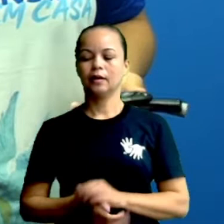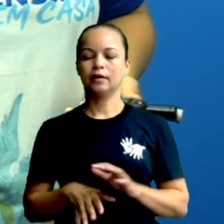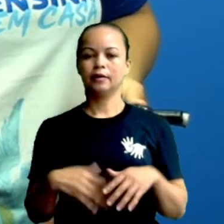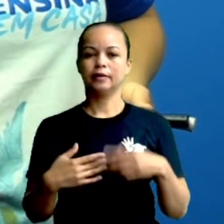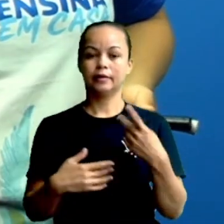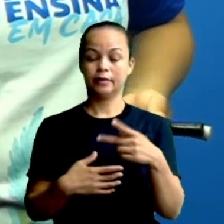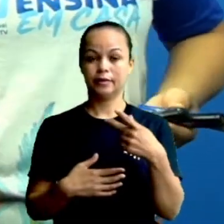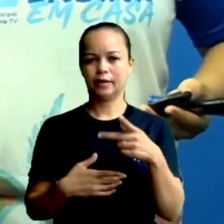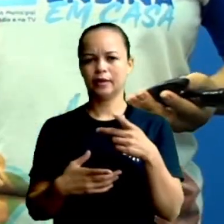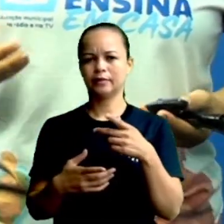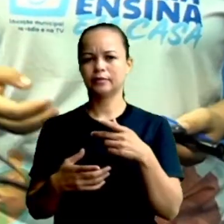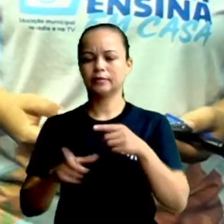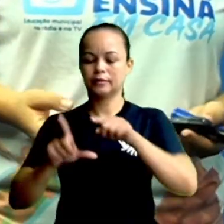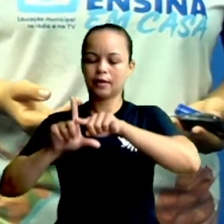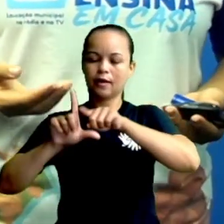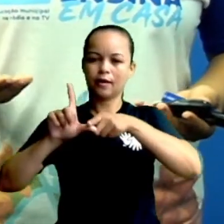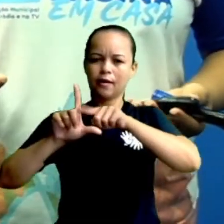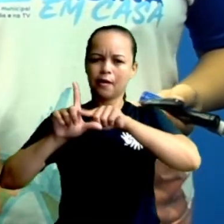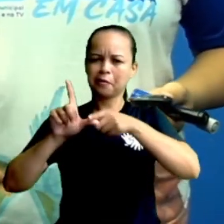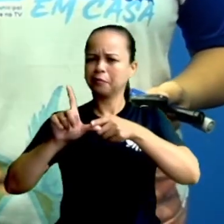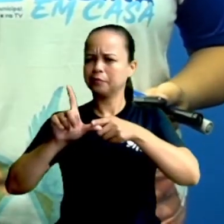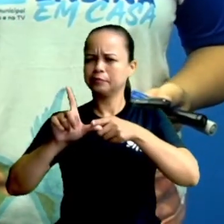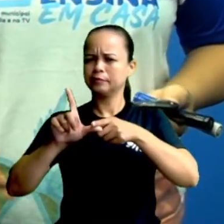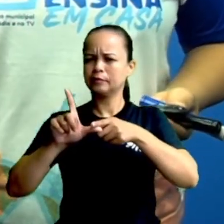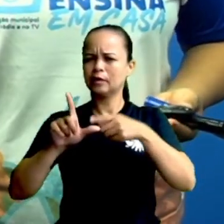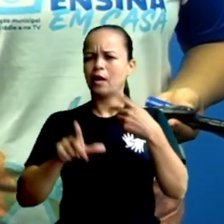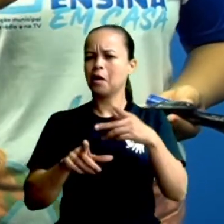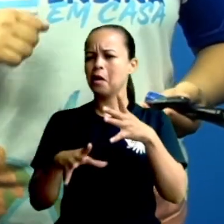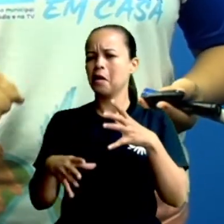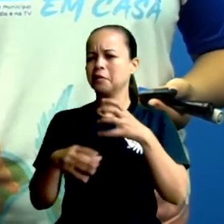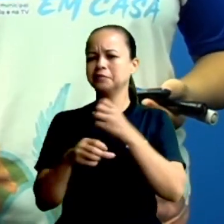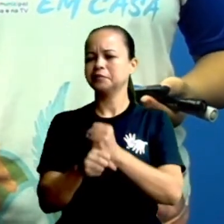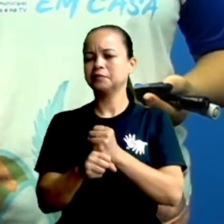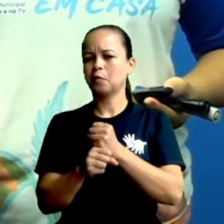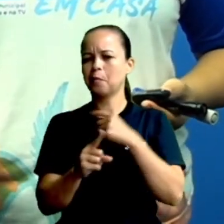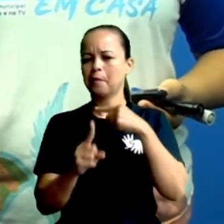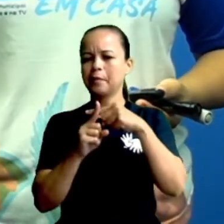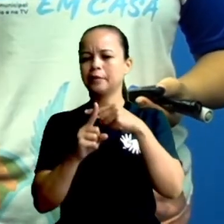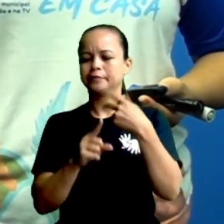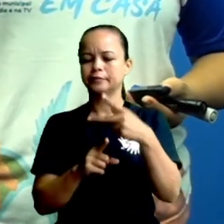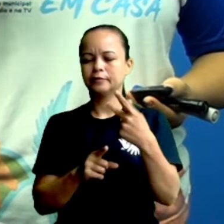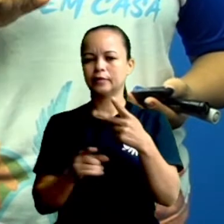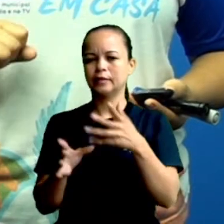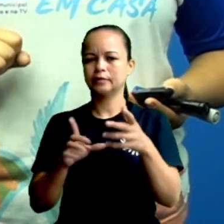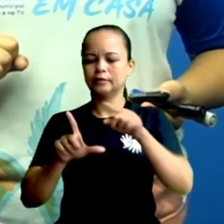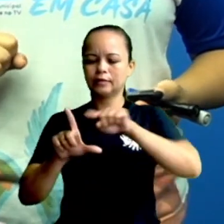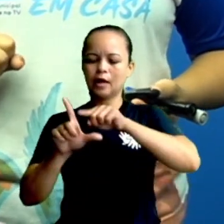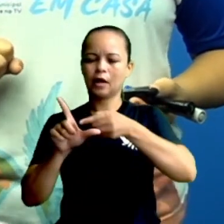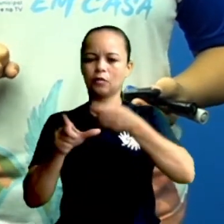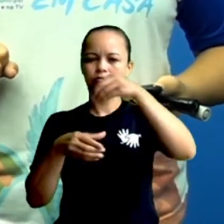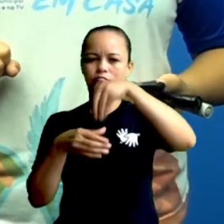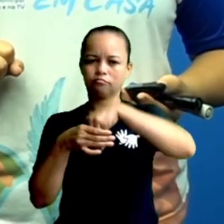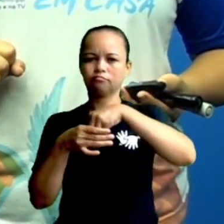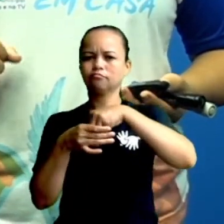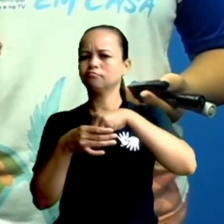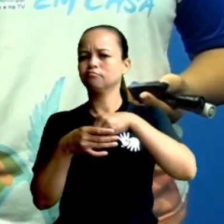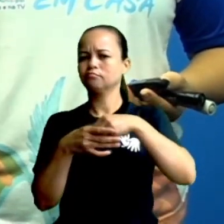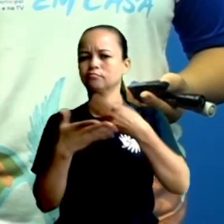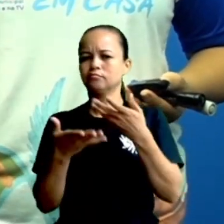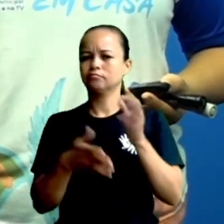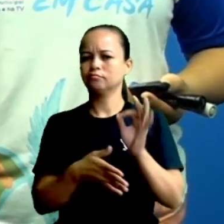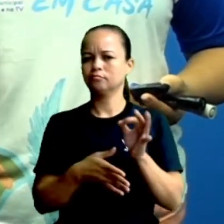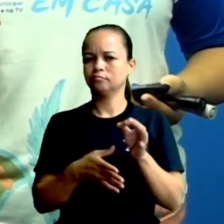esses ângulos, qual é a soma desses ângulos internos, tá